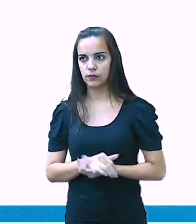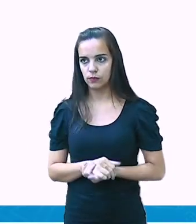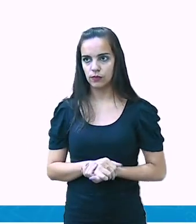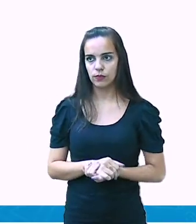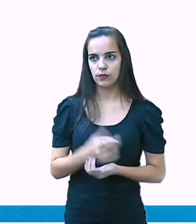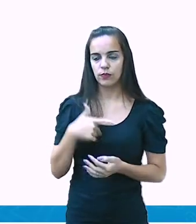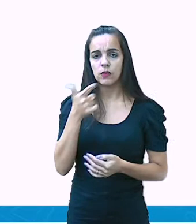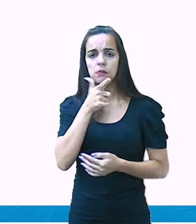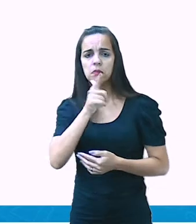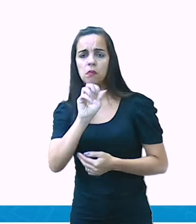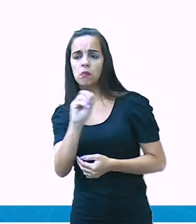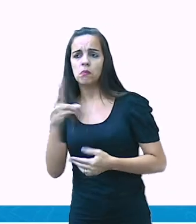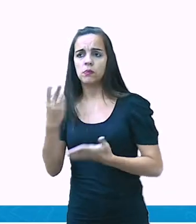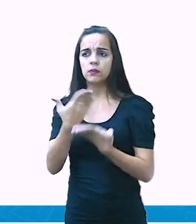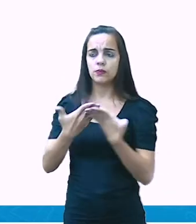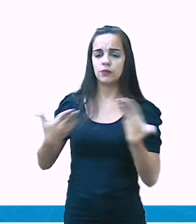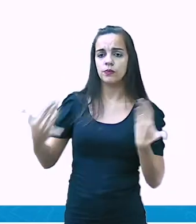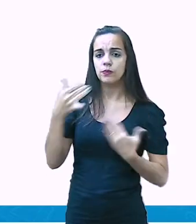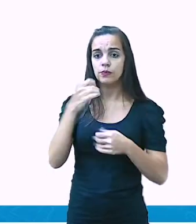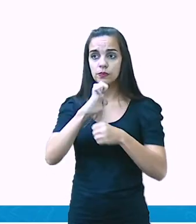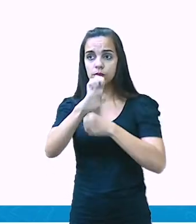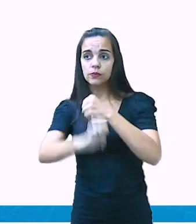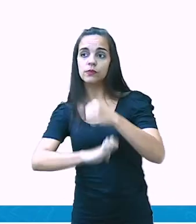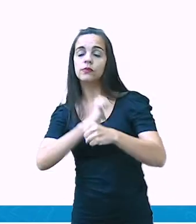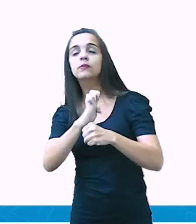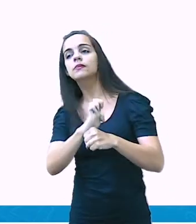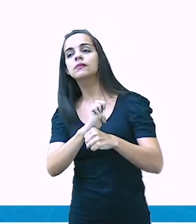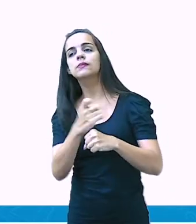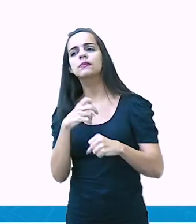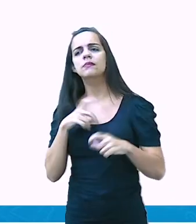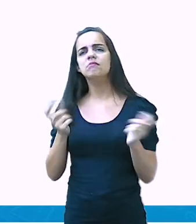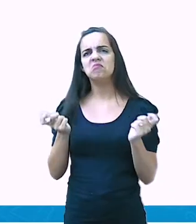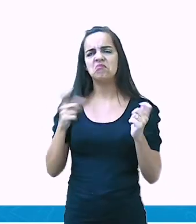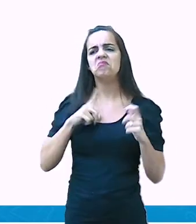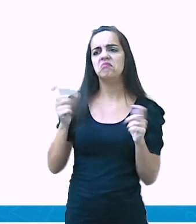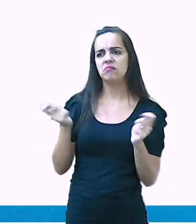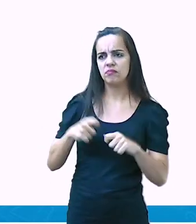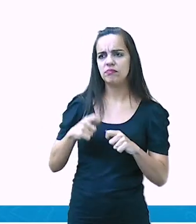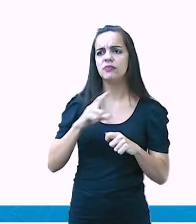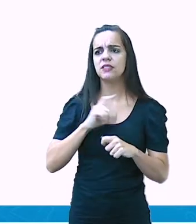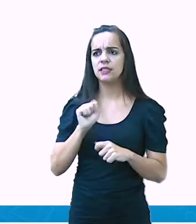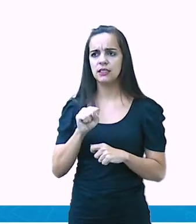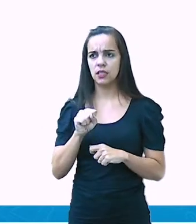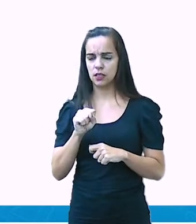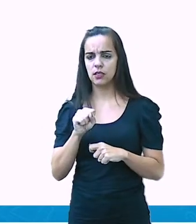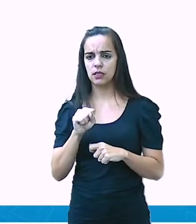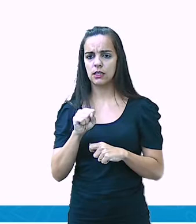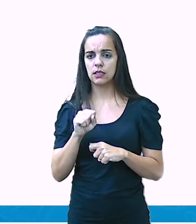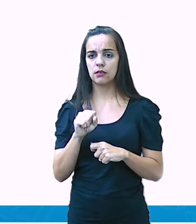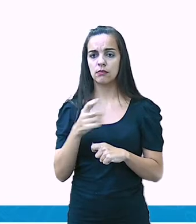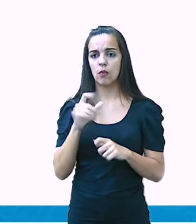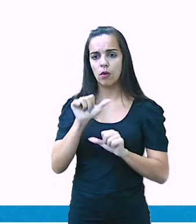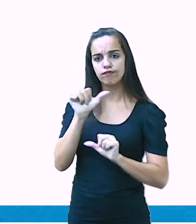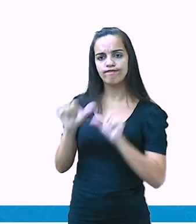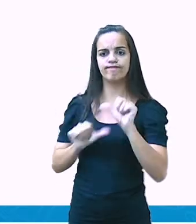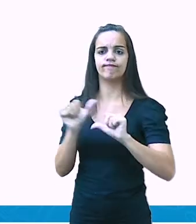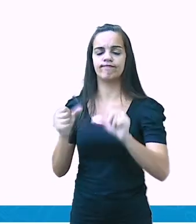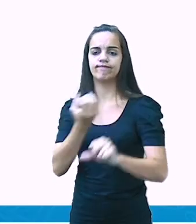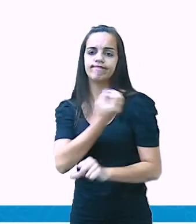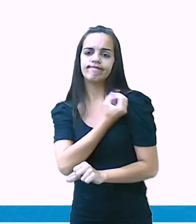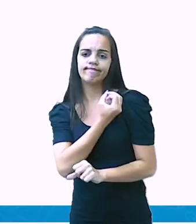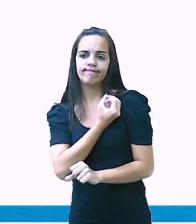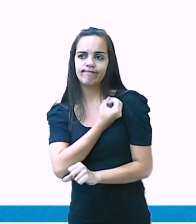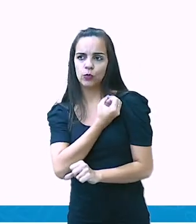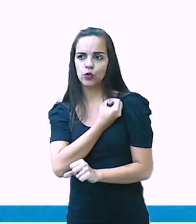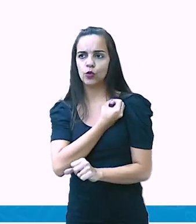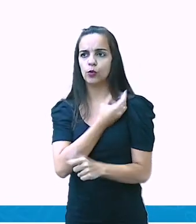ganhar ou perder elétrons, haverá uma alteração no número de cargas elétricas